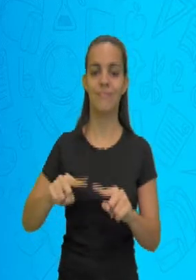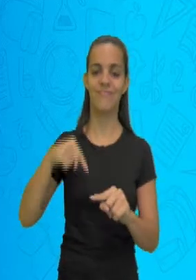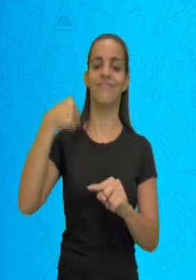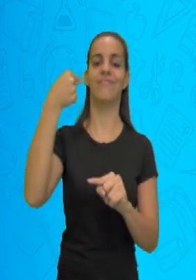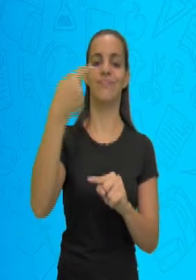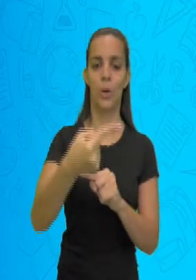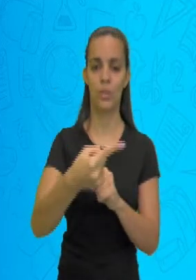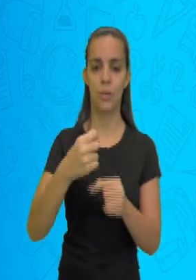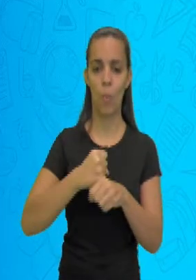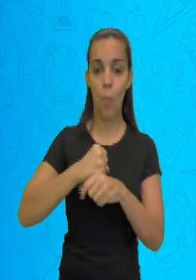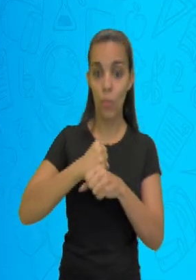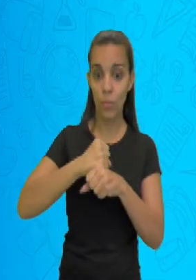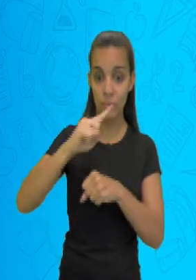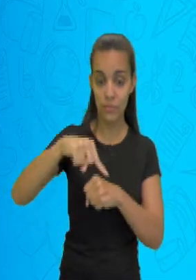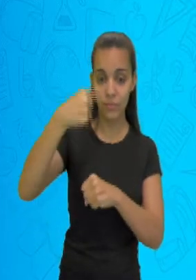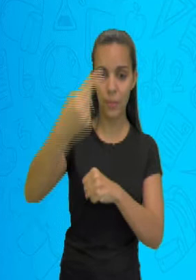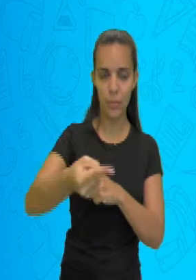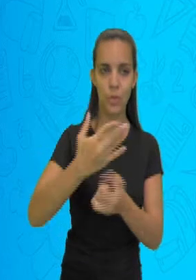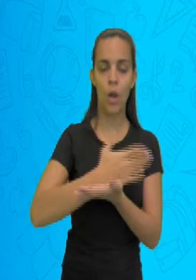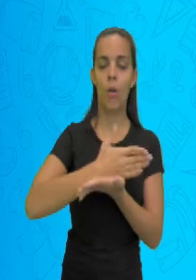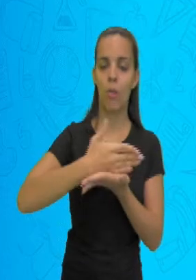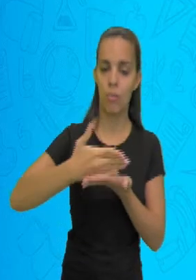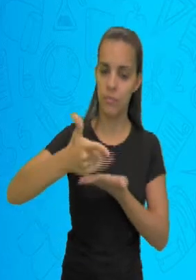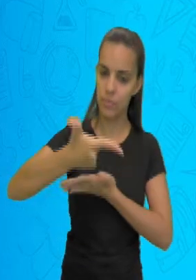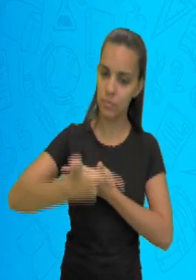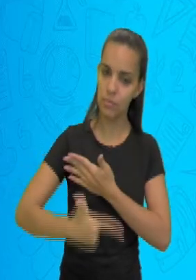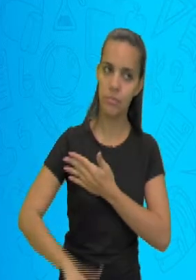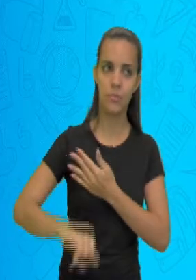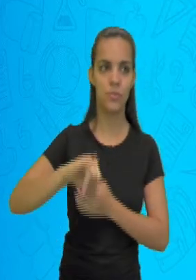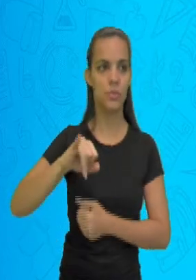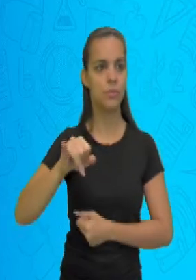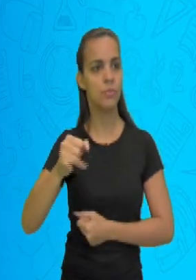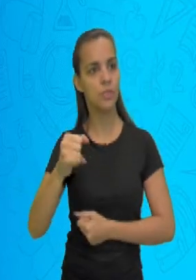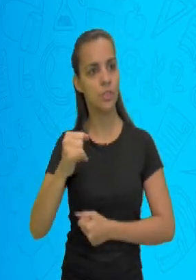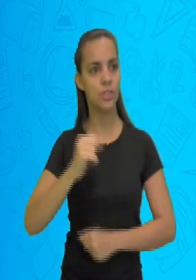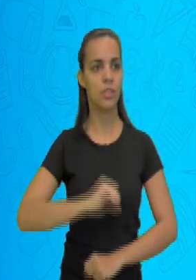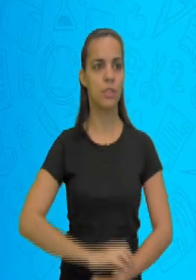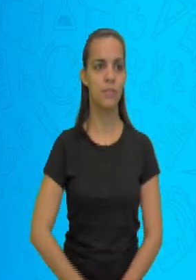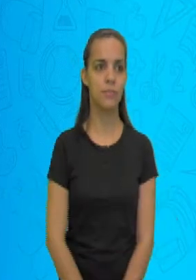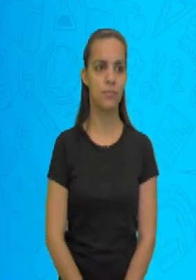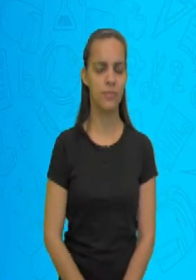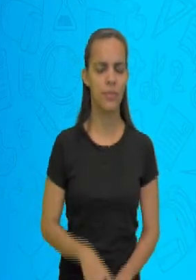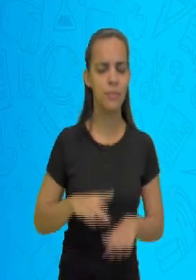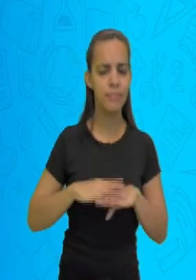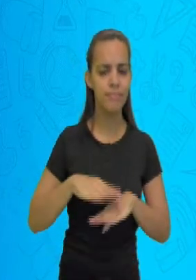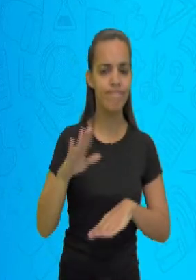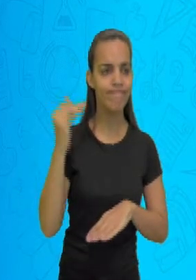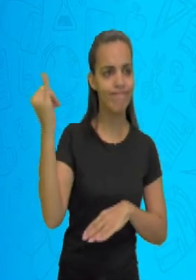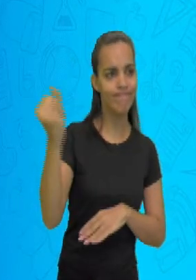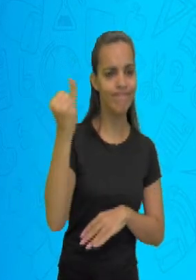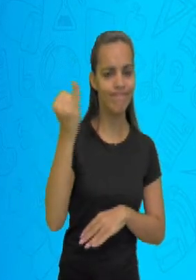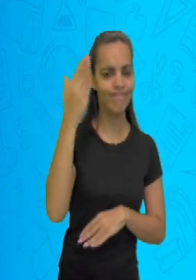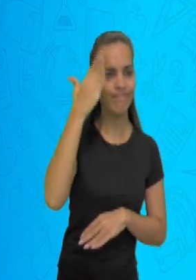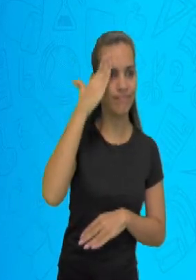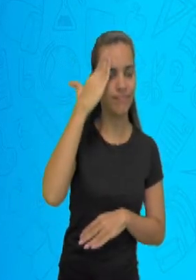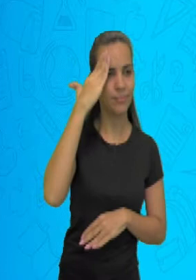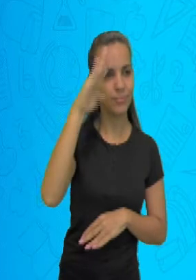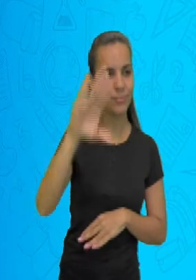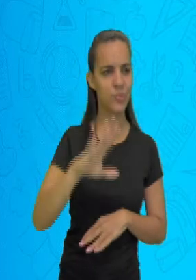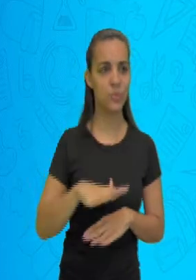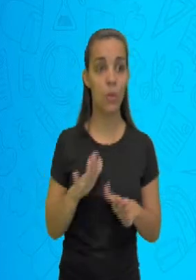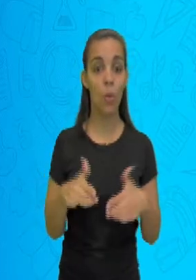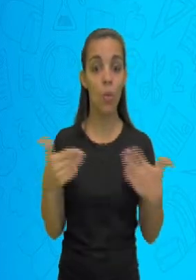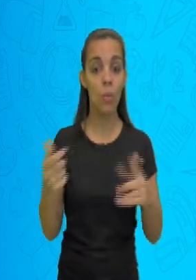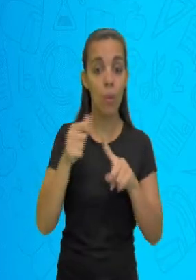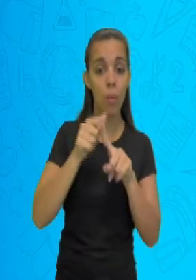novamente o mês de janeiro, fevereiro, março do ano seguinte. Então é muito importante perceber em qual mês